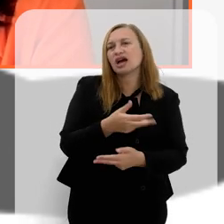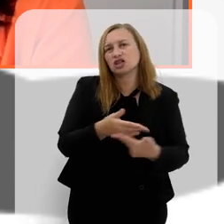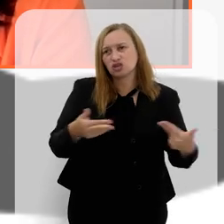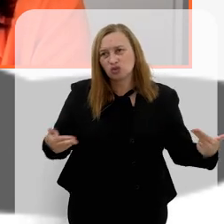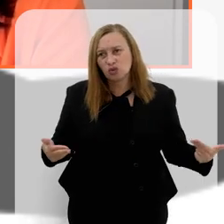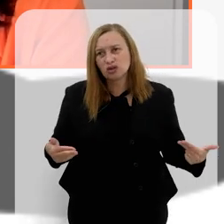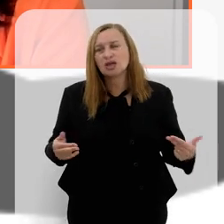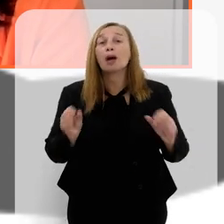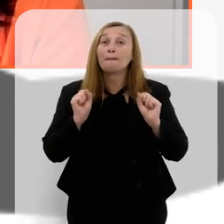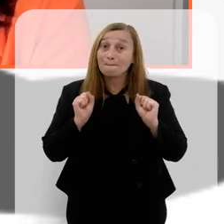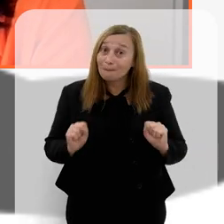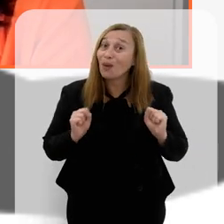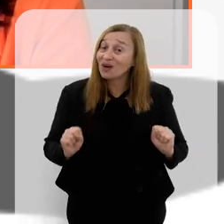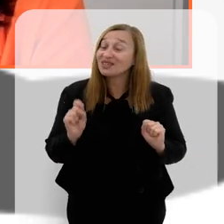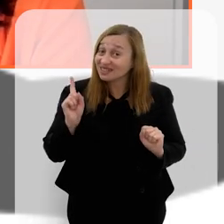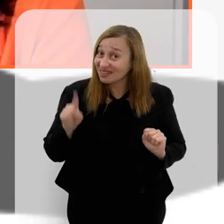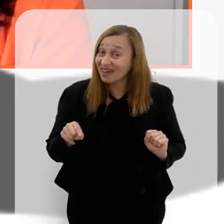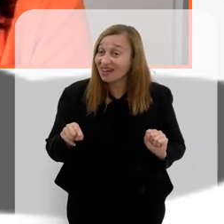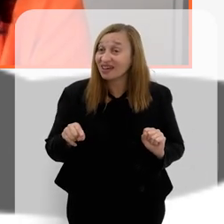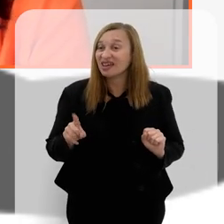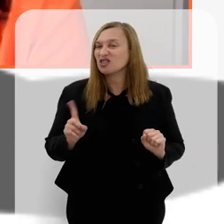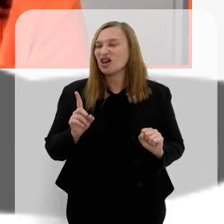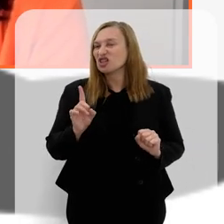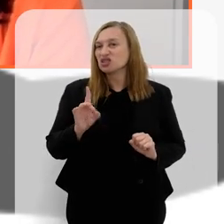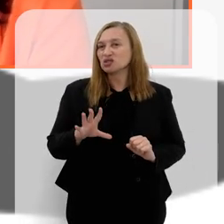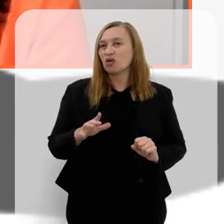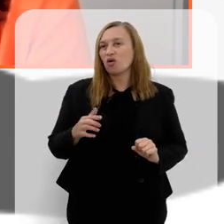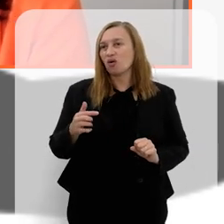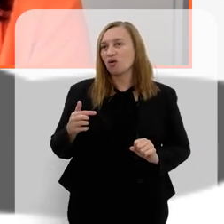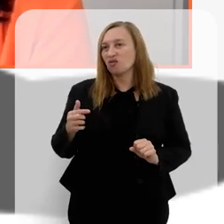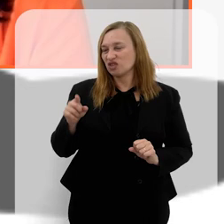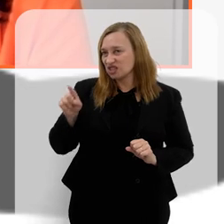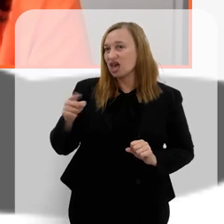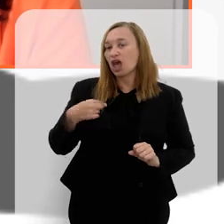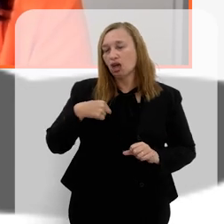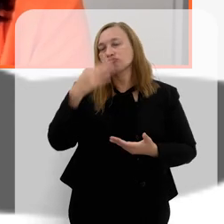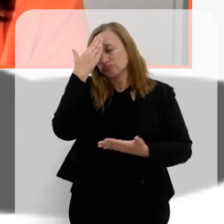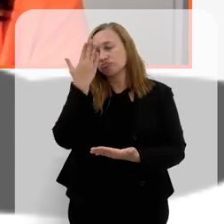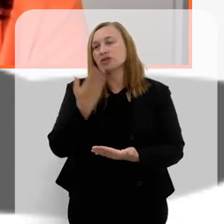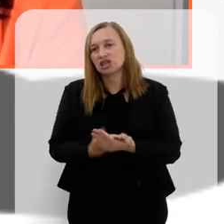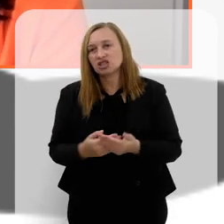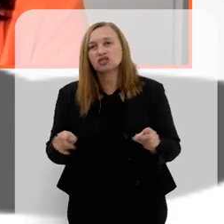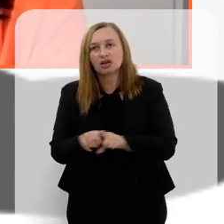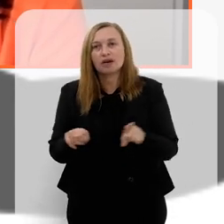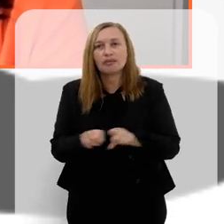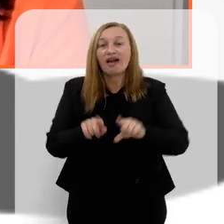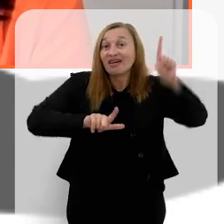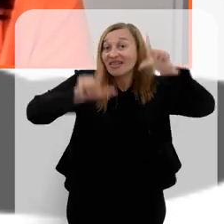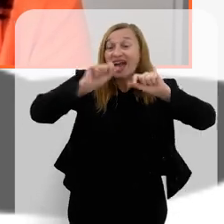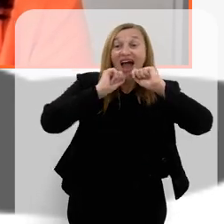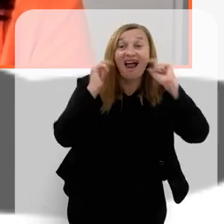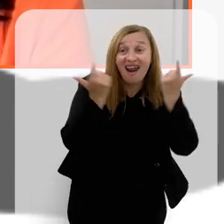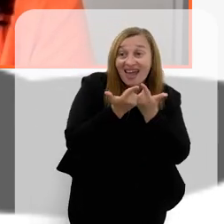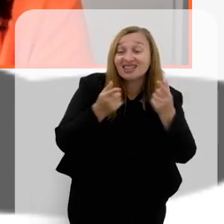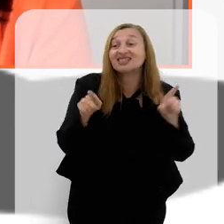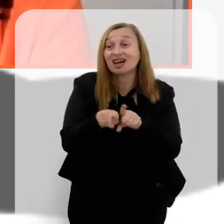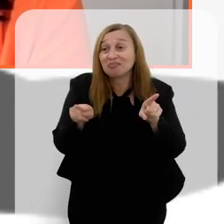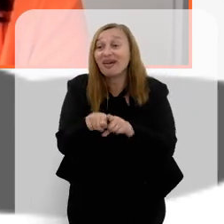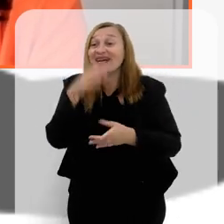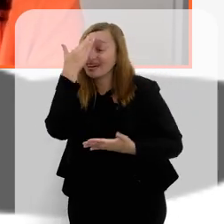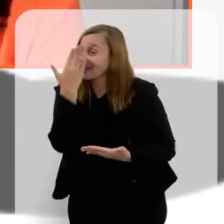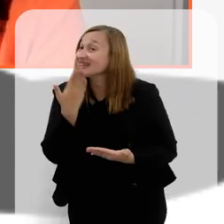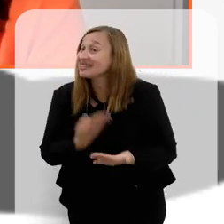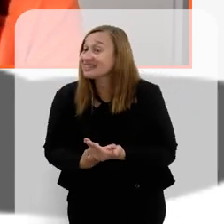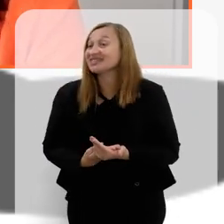mudar as coisas, E sabe? pode, né? Não é só você. Eu também acredito nisso. A TV Alerja, a Alerja